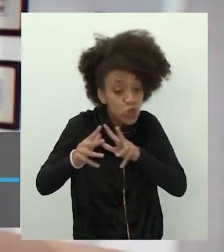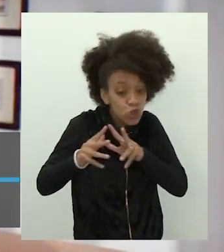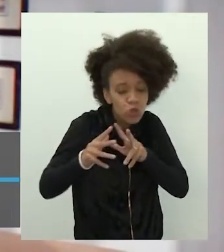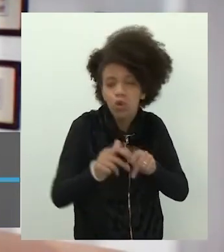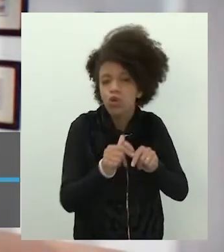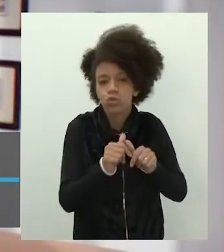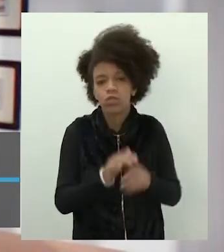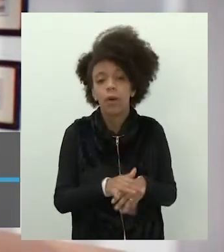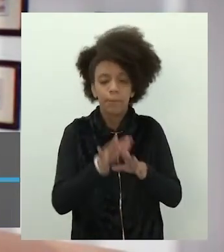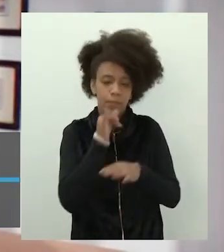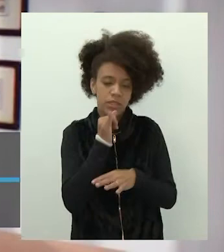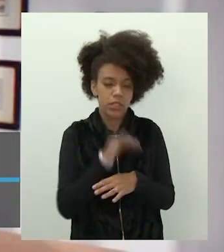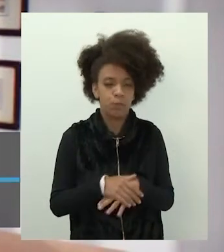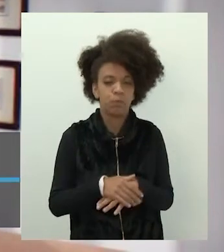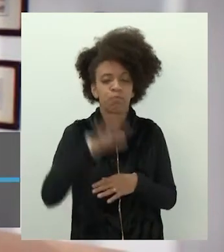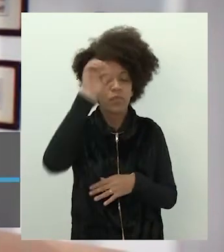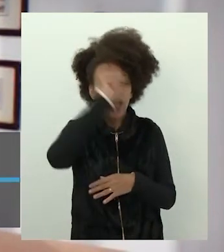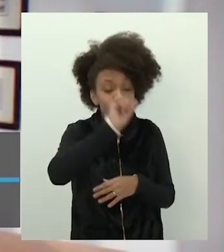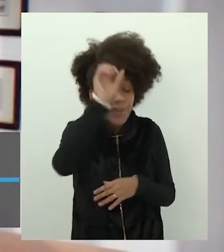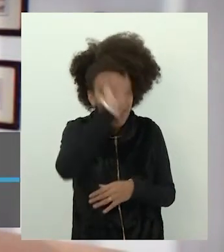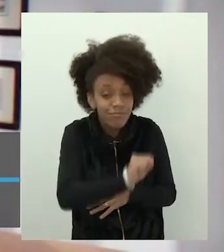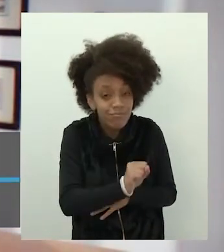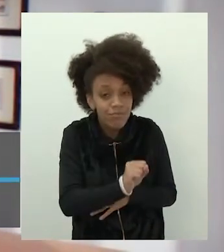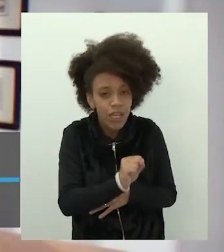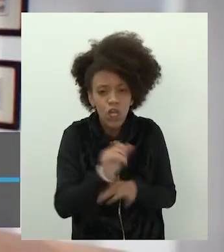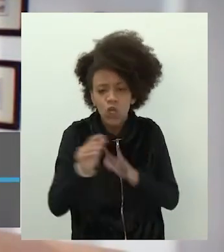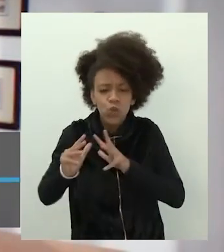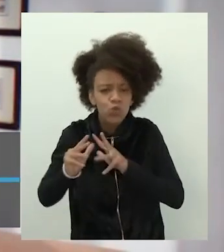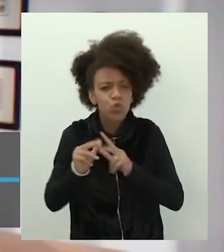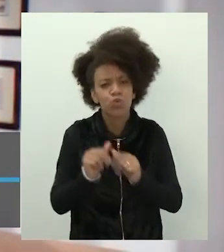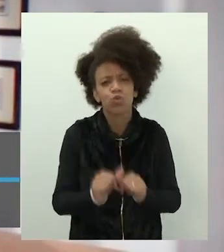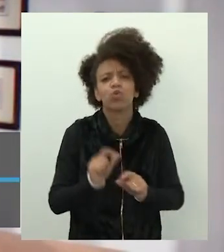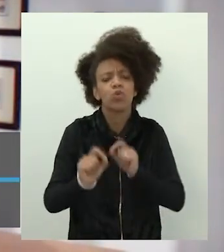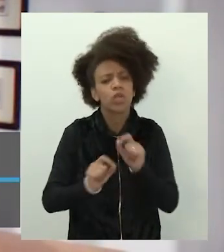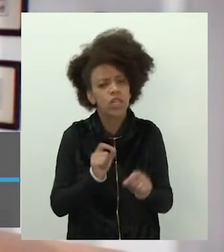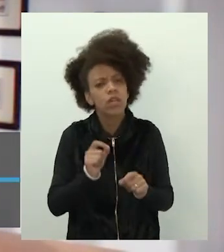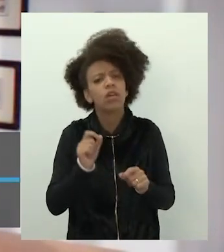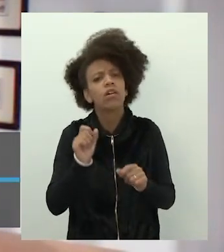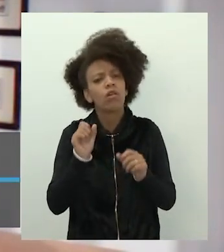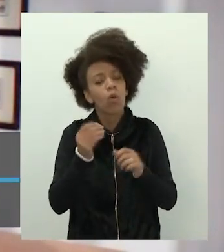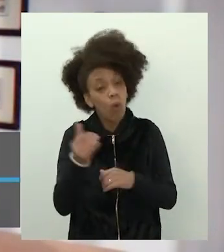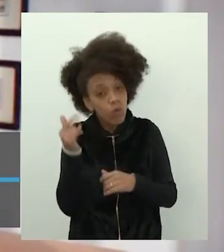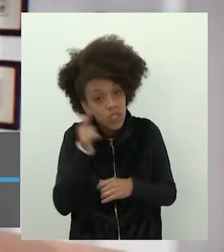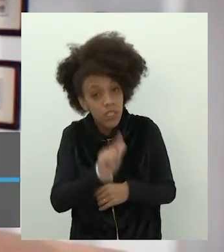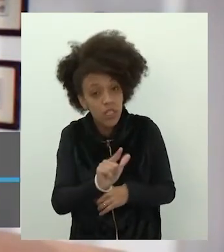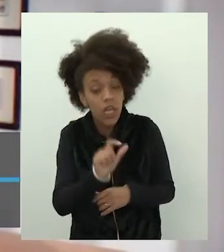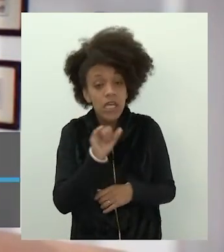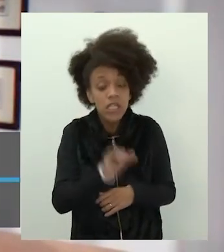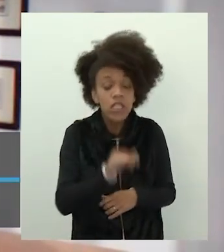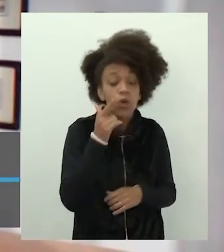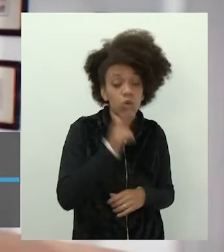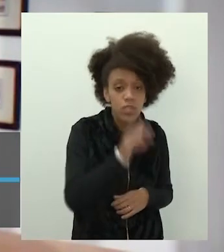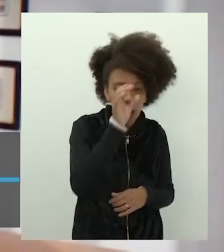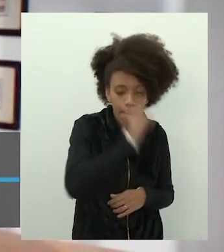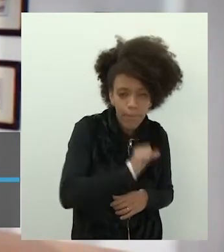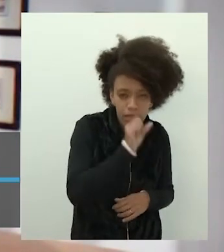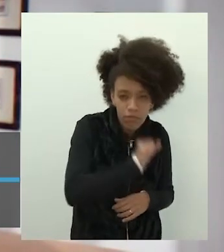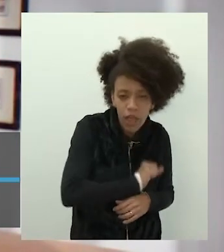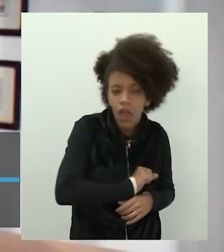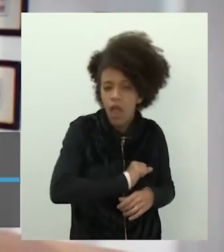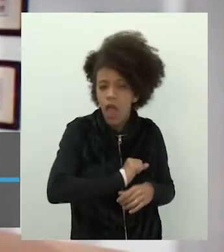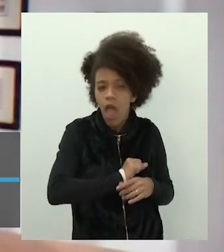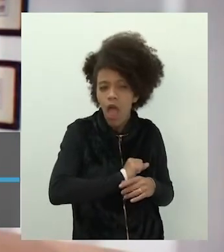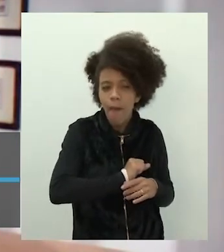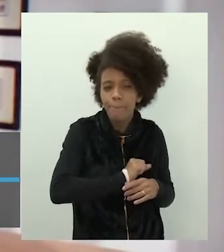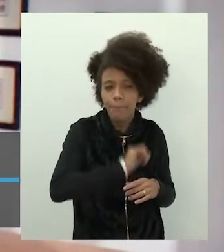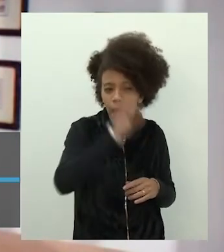Então, aprender tudo aquilo que nós pudermos na vida. Se eu puder aprender mais uma língua, se eu puder